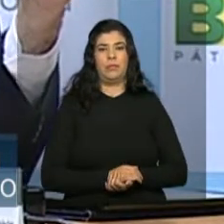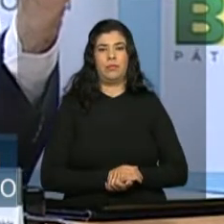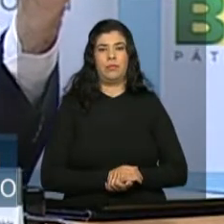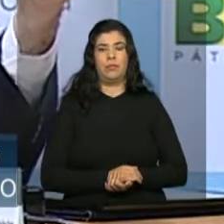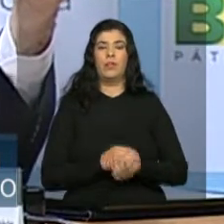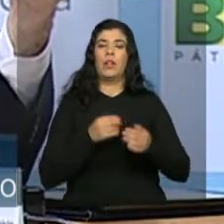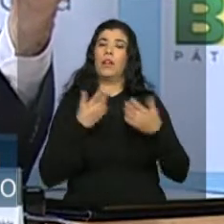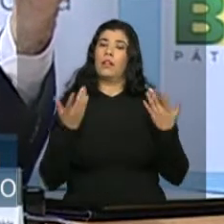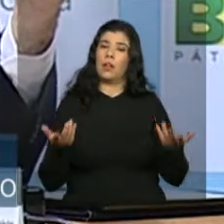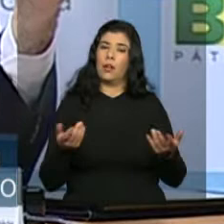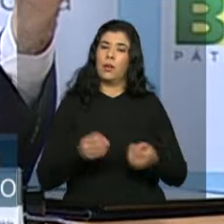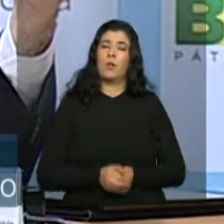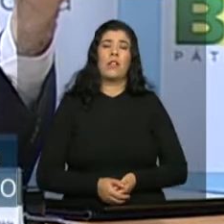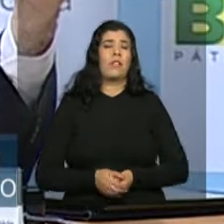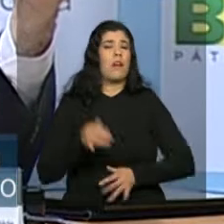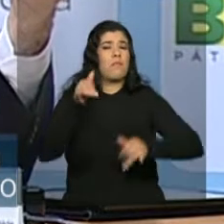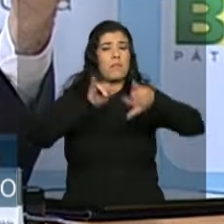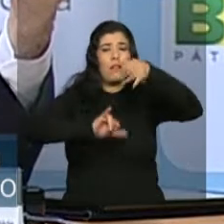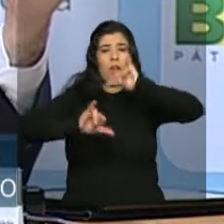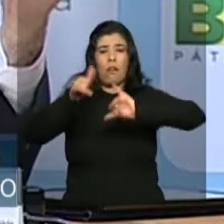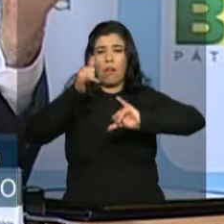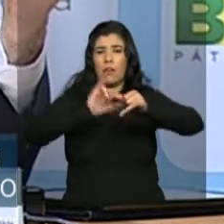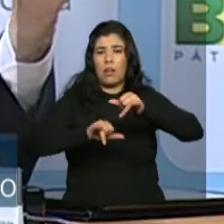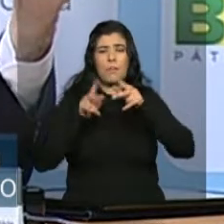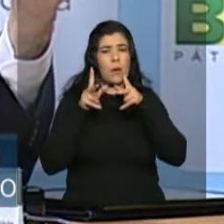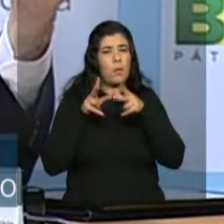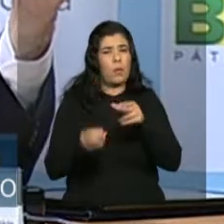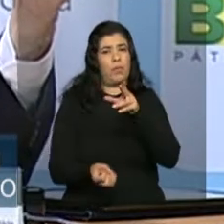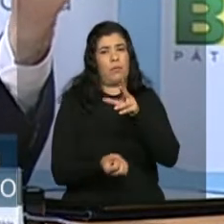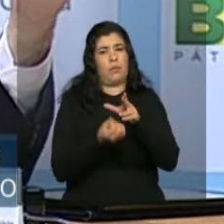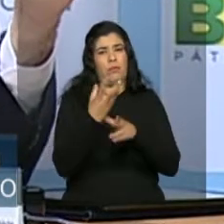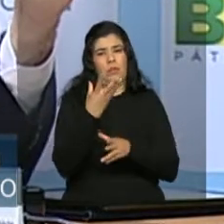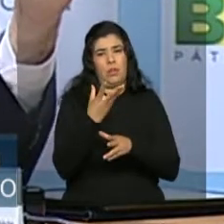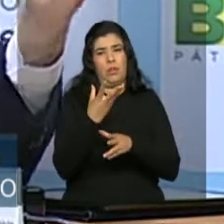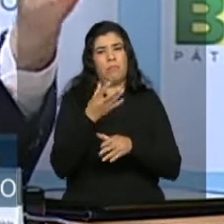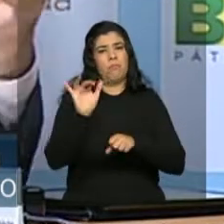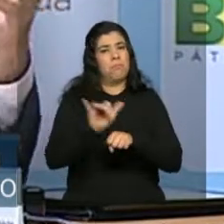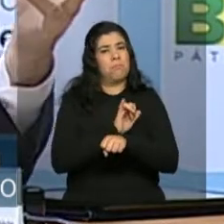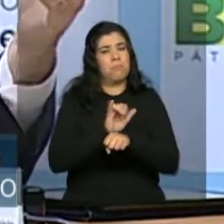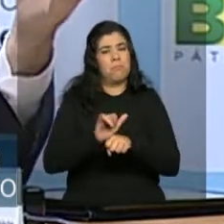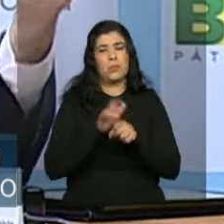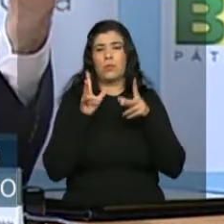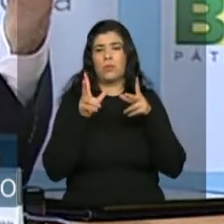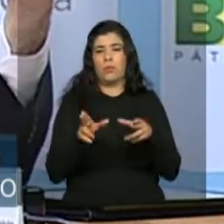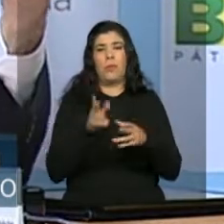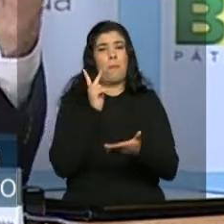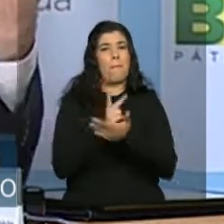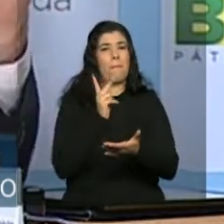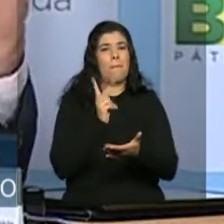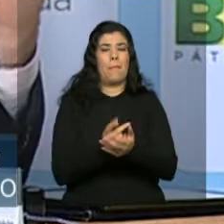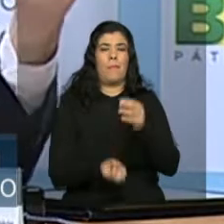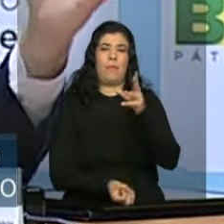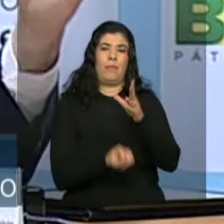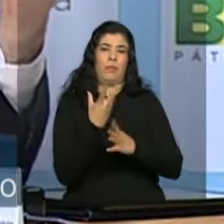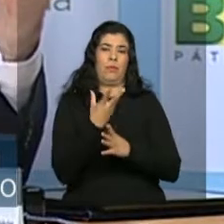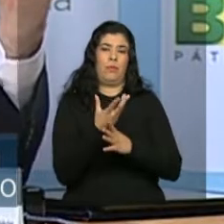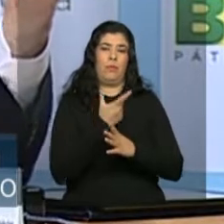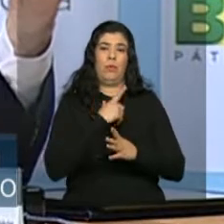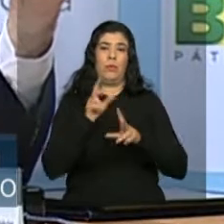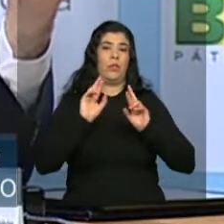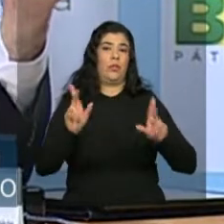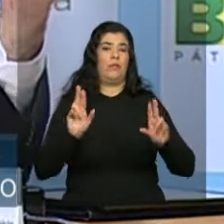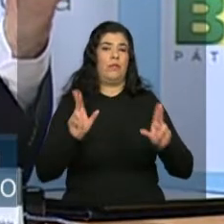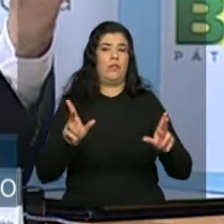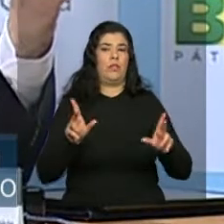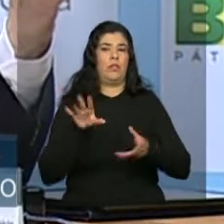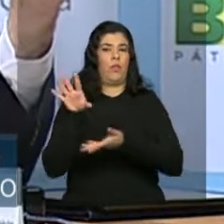mesma linha de produção mesma forma de Administração é o mesmo produto só tá é o mesmo produto não tem nada a ver com você